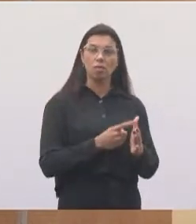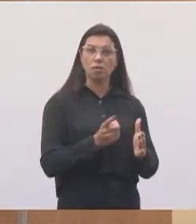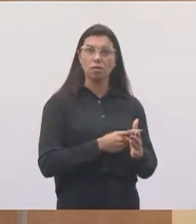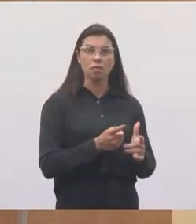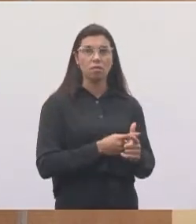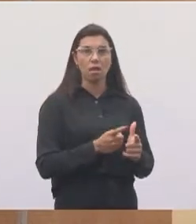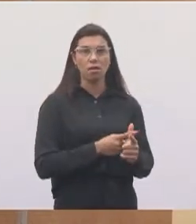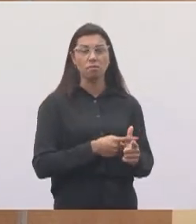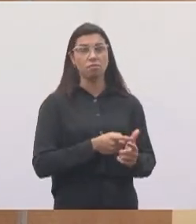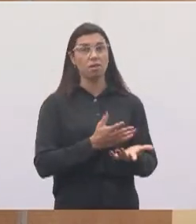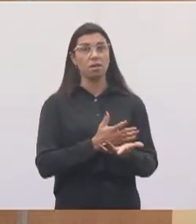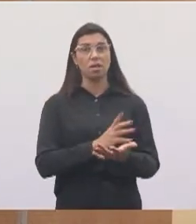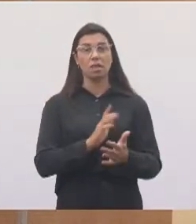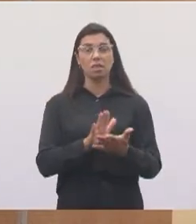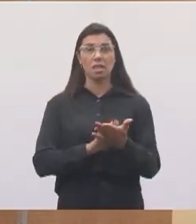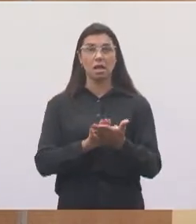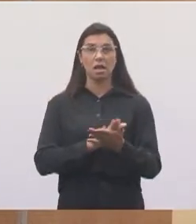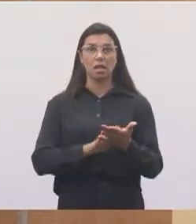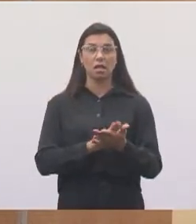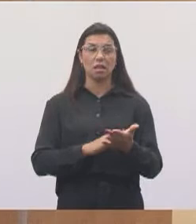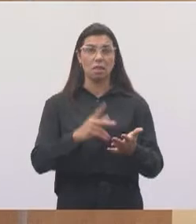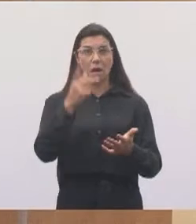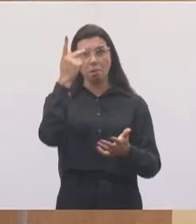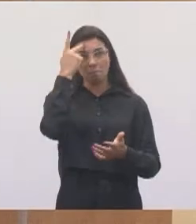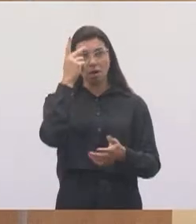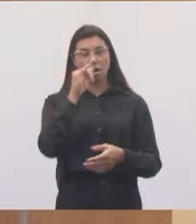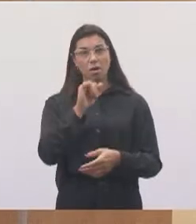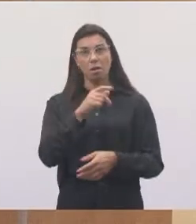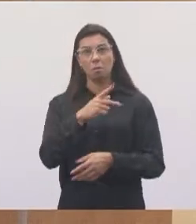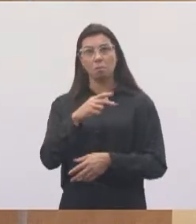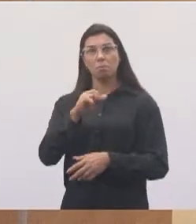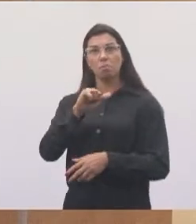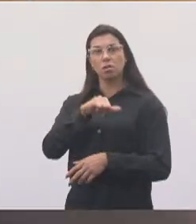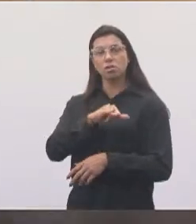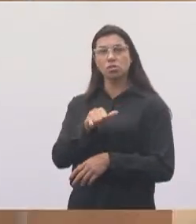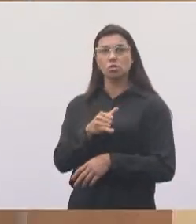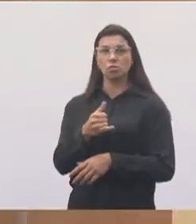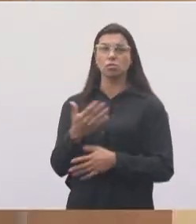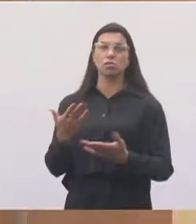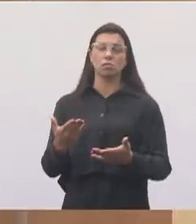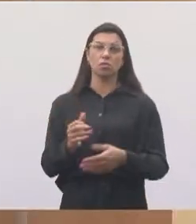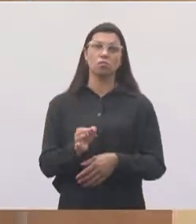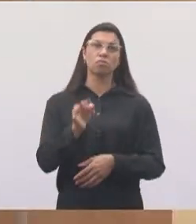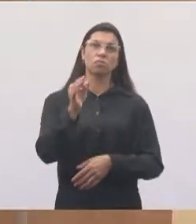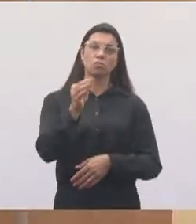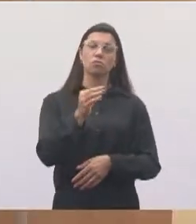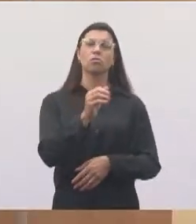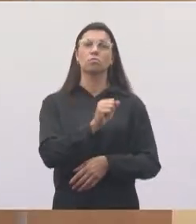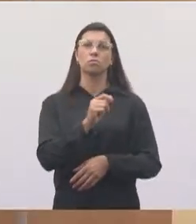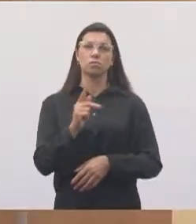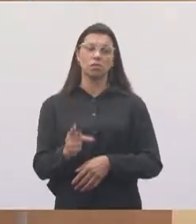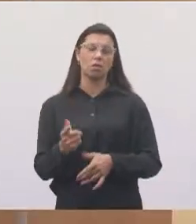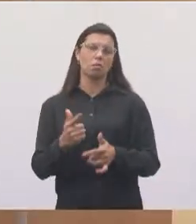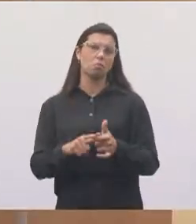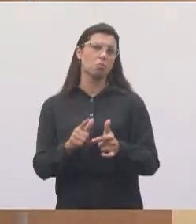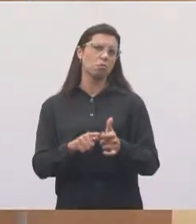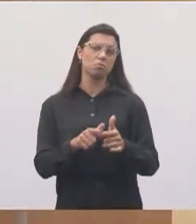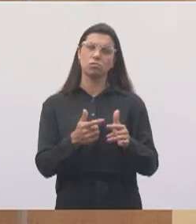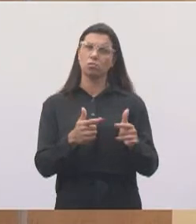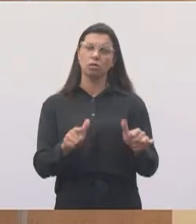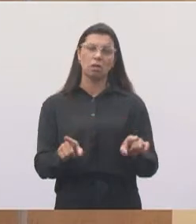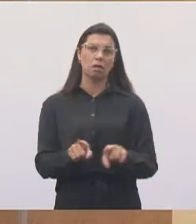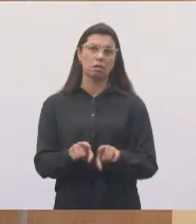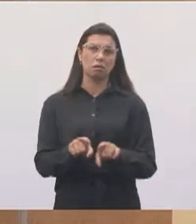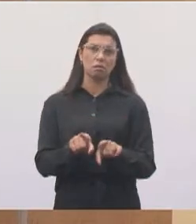IPMJ e tenta manter em dias o pagamento para que os servidores futuros aposentados aí não tenham problema na sua